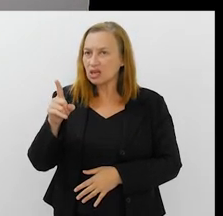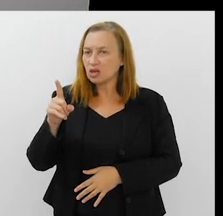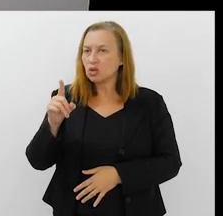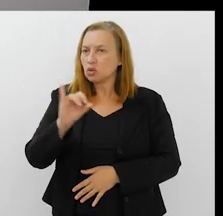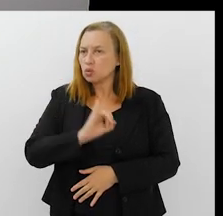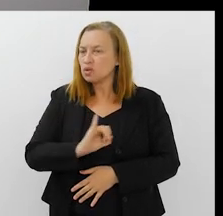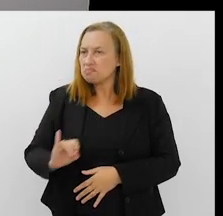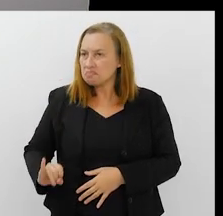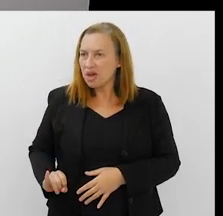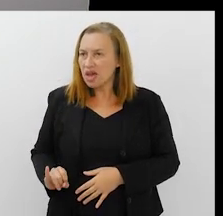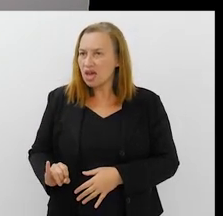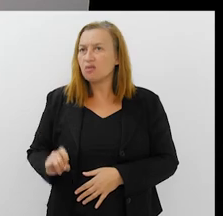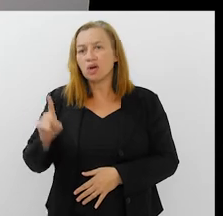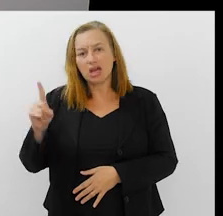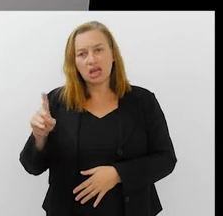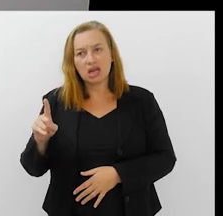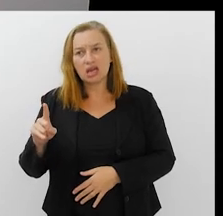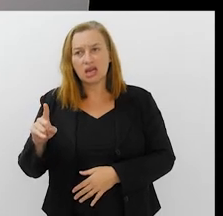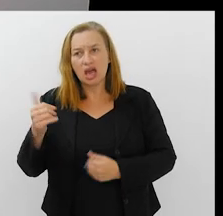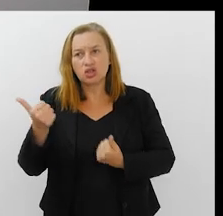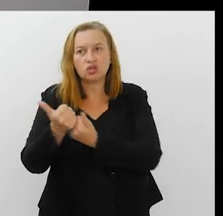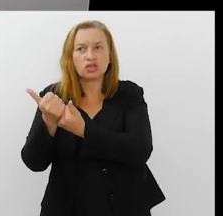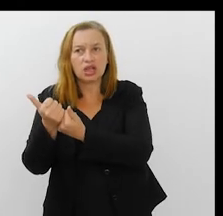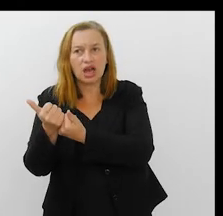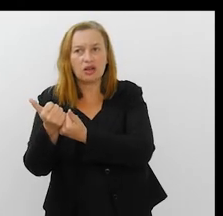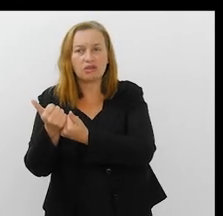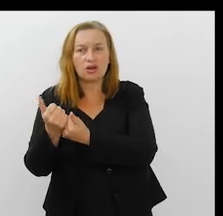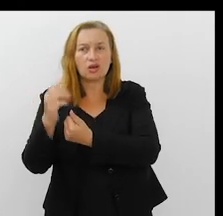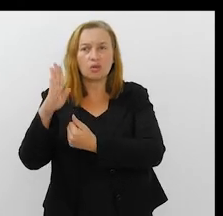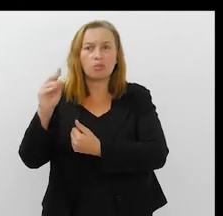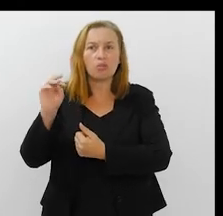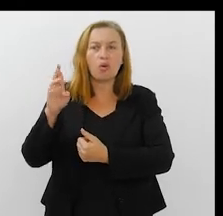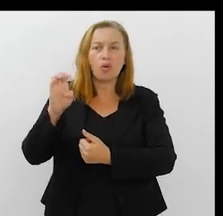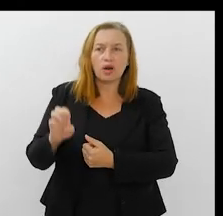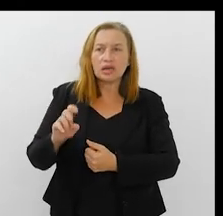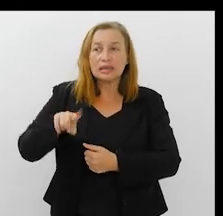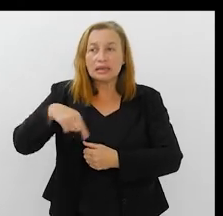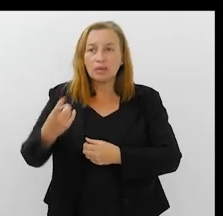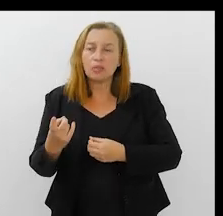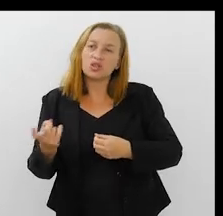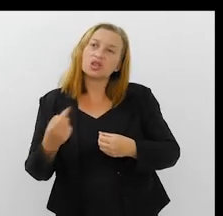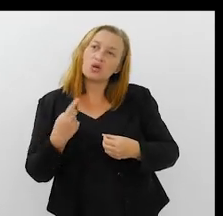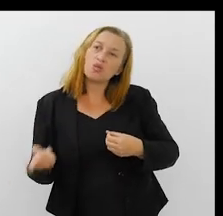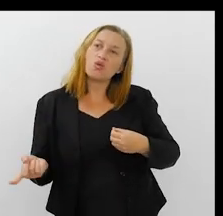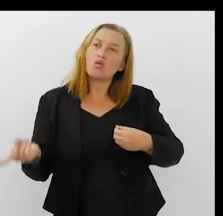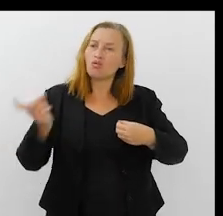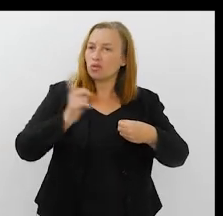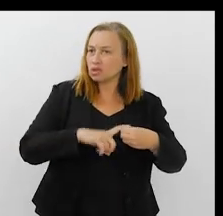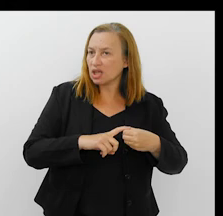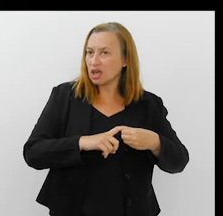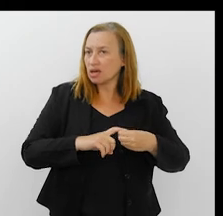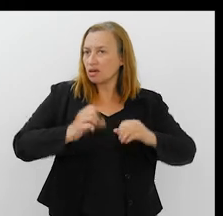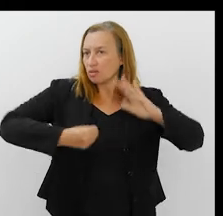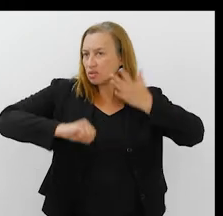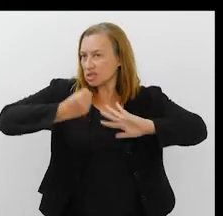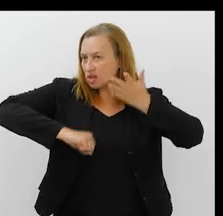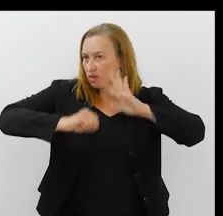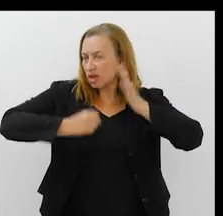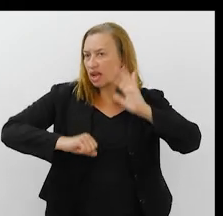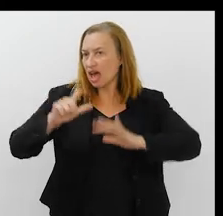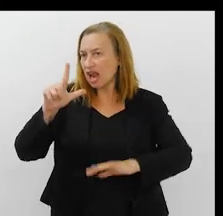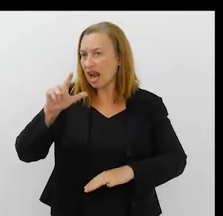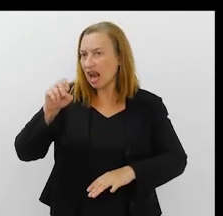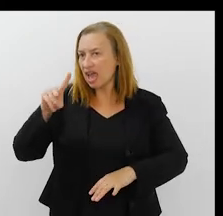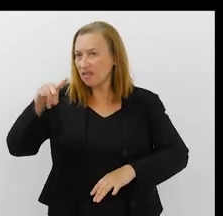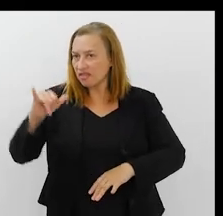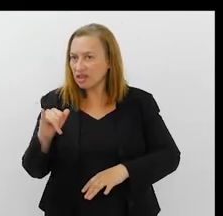assistente do Poge. Aí quando deu aquela coisa toda do Império, eu voltei para o Salgueiro, o Levi veio.